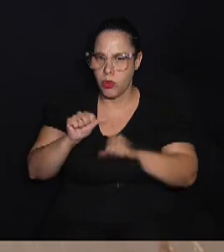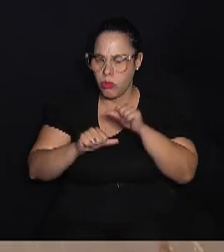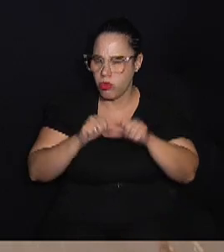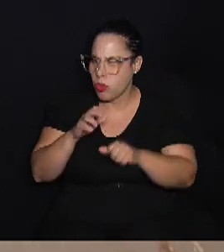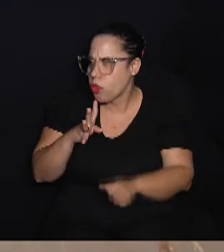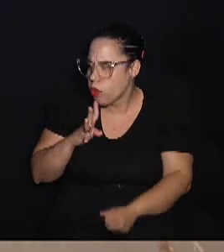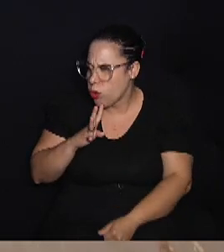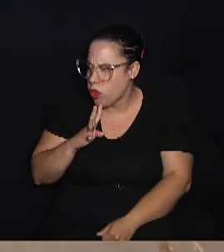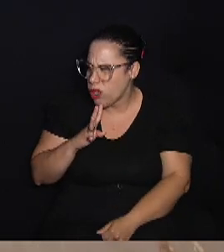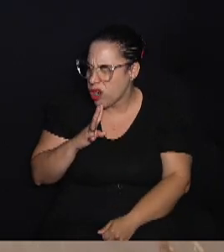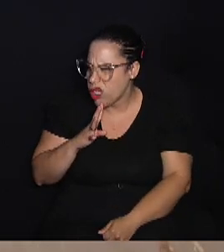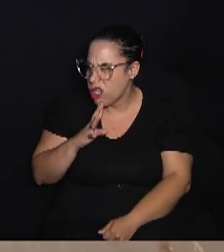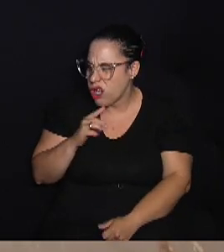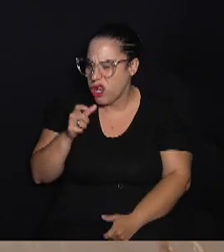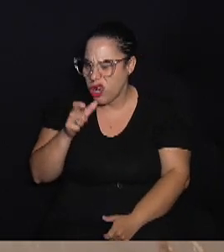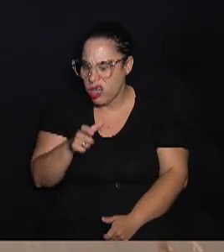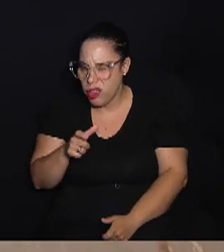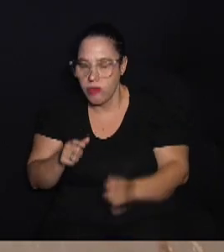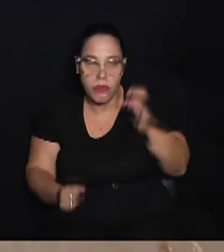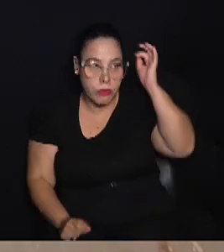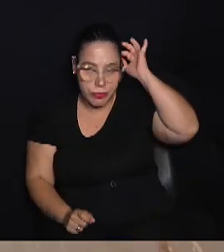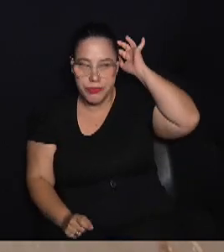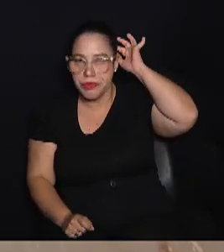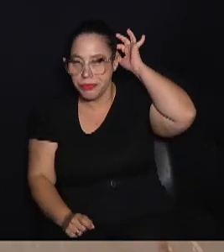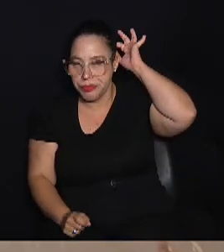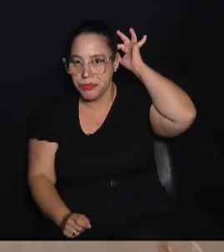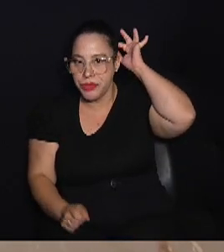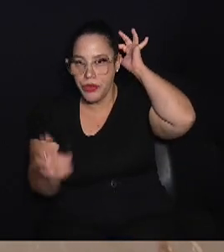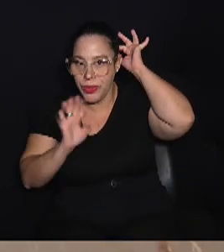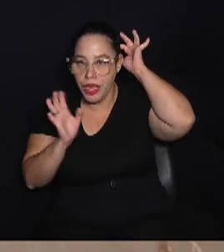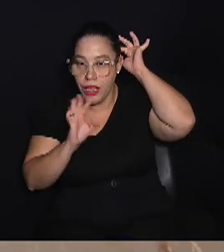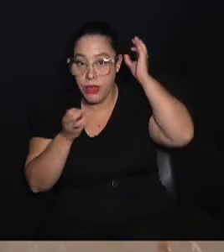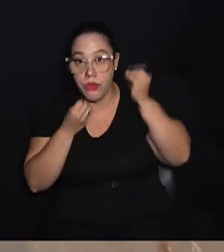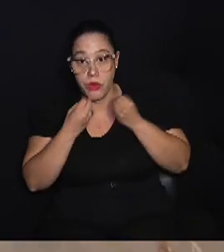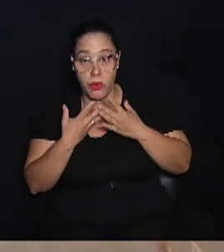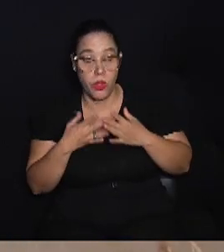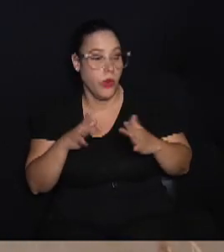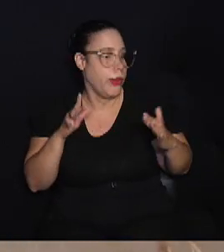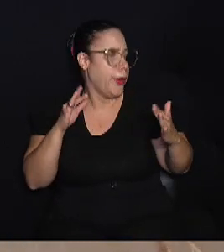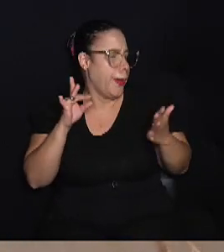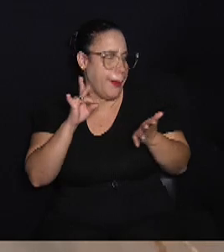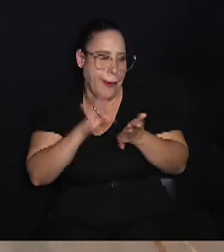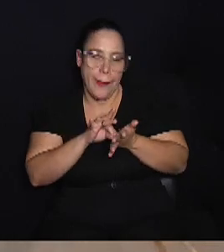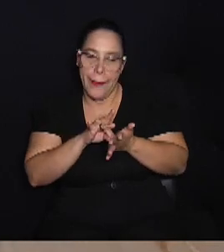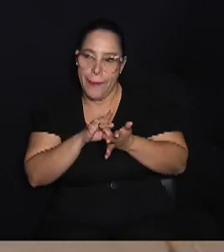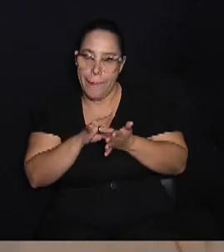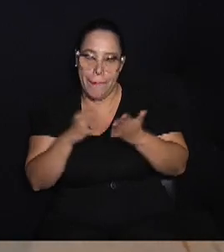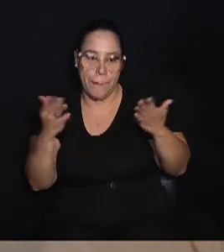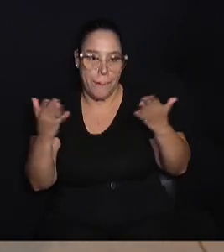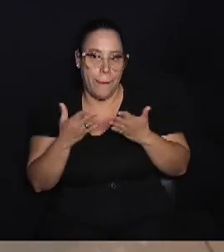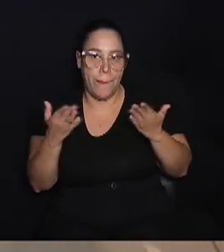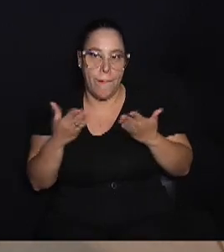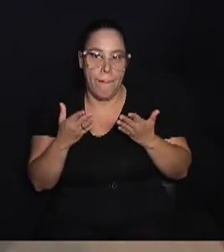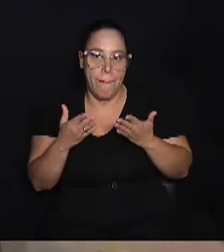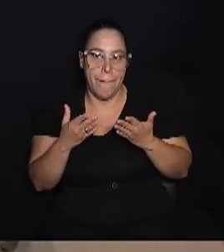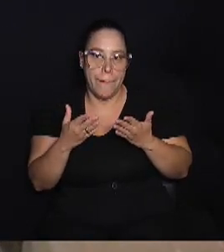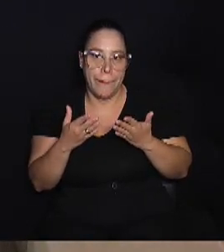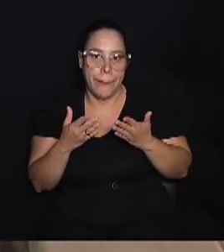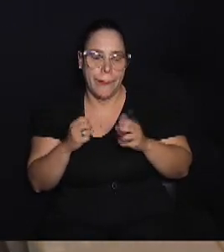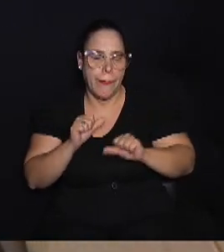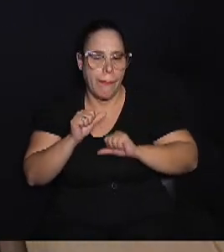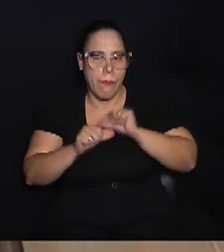conheceu essa modalidade? Olá, tudo bem? Com certeza, o rugby hoje para mim é fundamental na minha